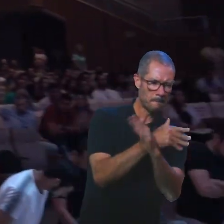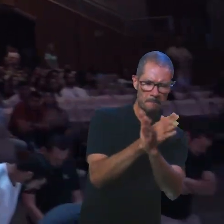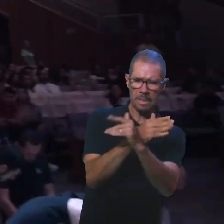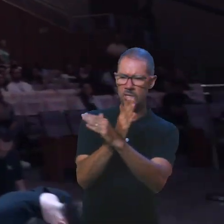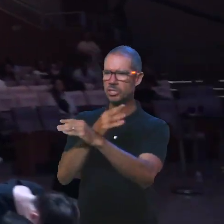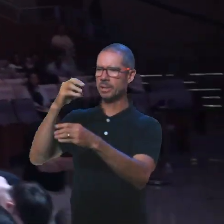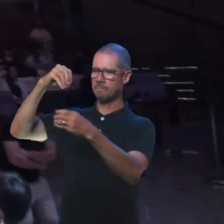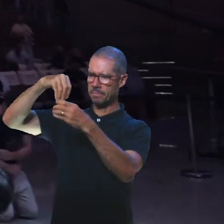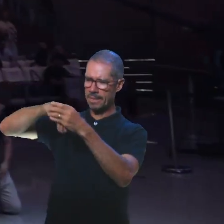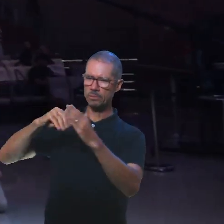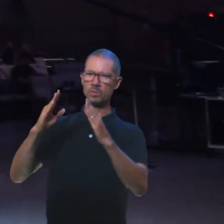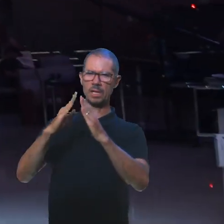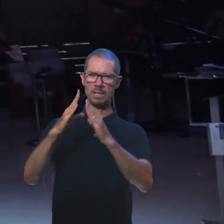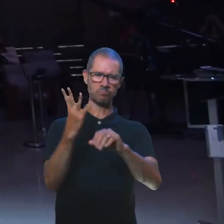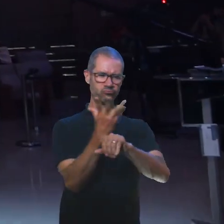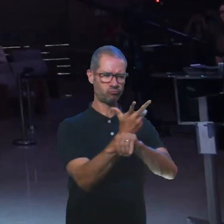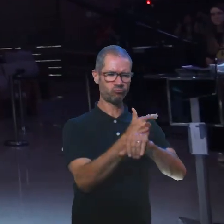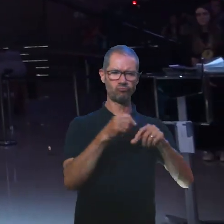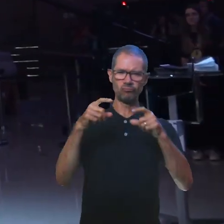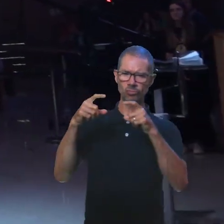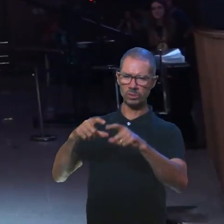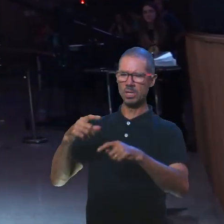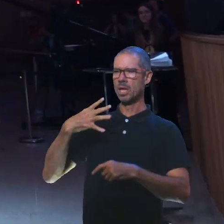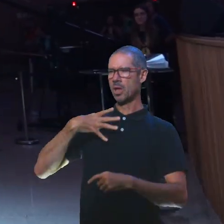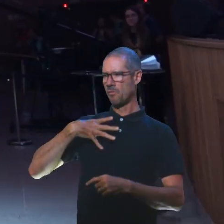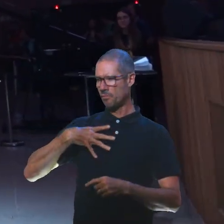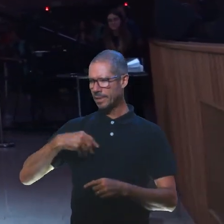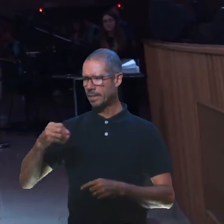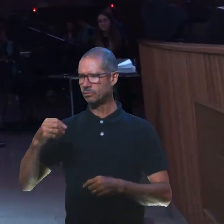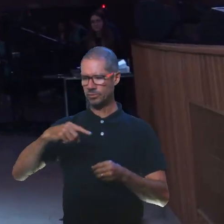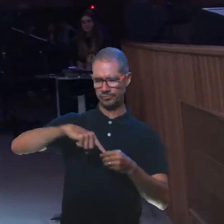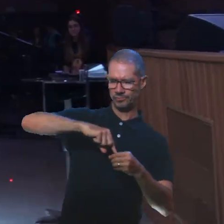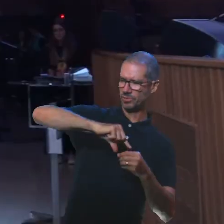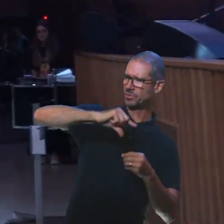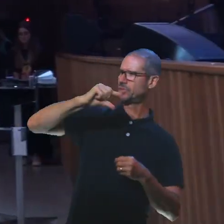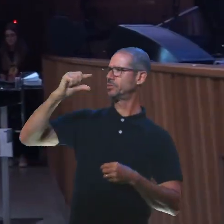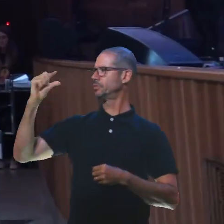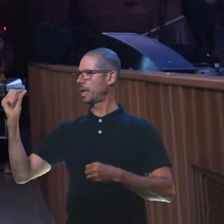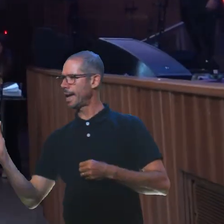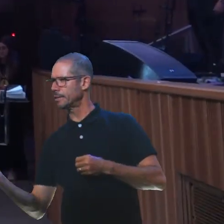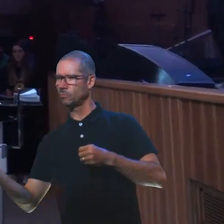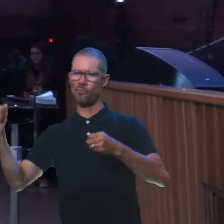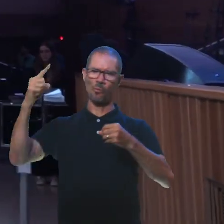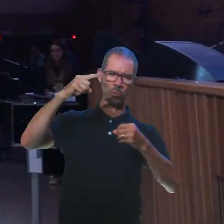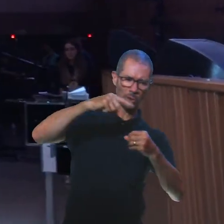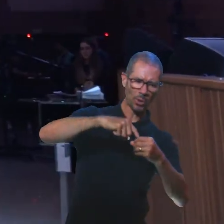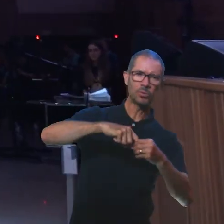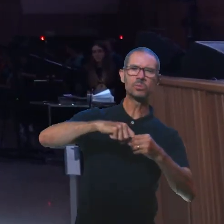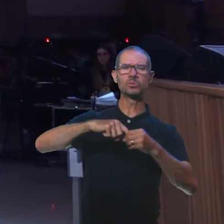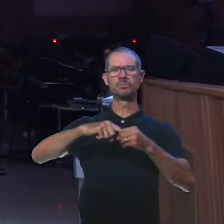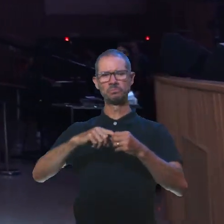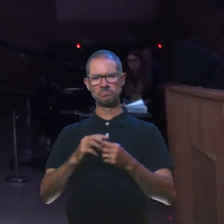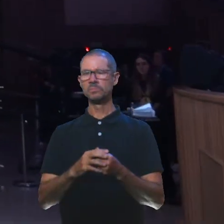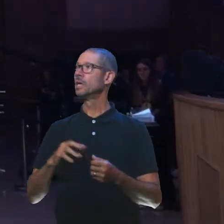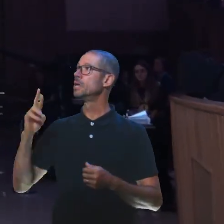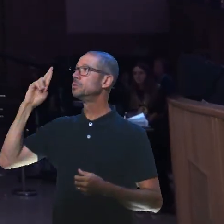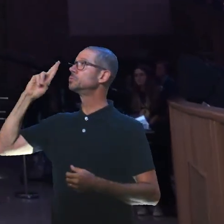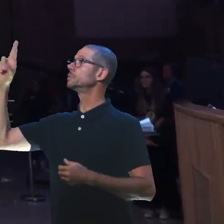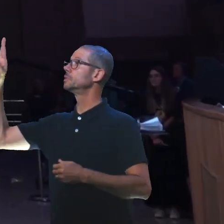casa hoje nesse lugar. Filhos que acabaram saindo, filhos que estão voltando. O Senhor está